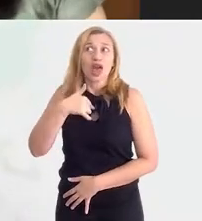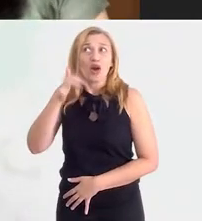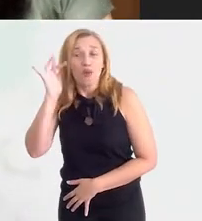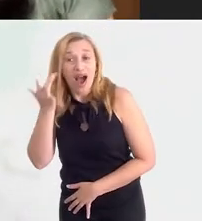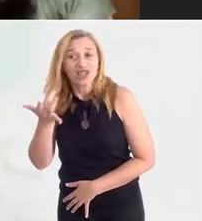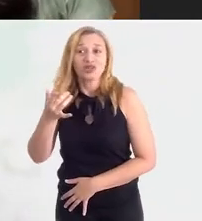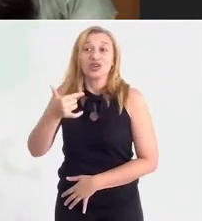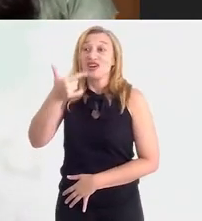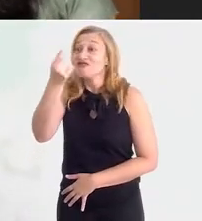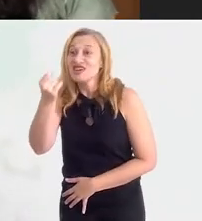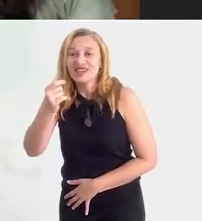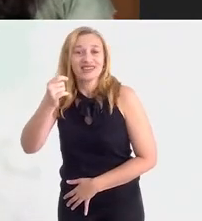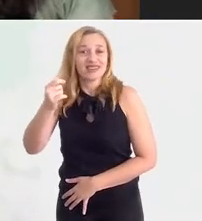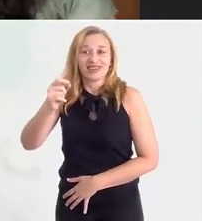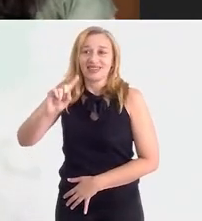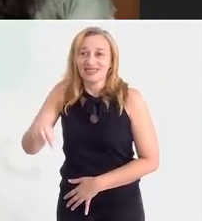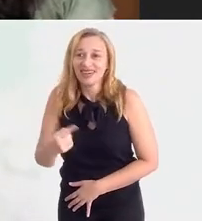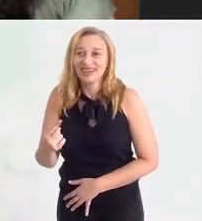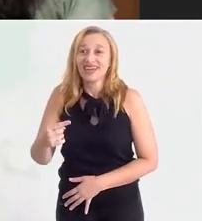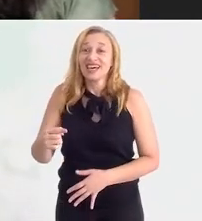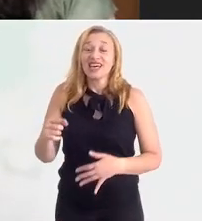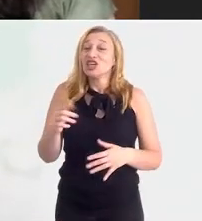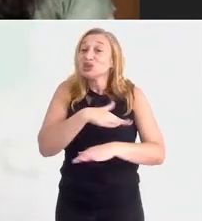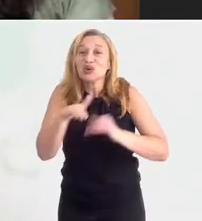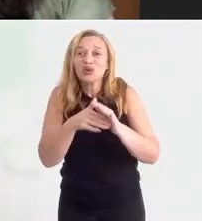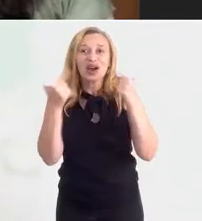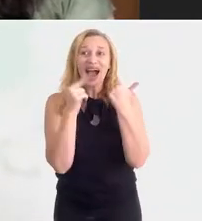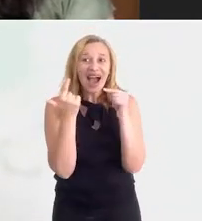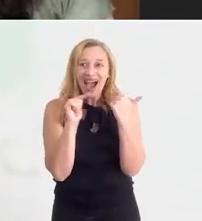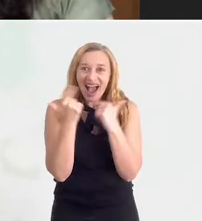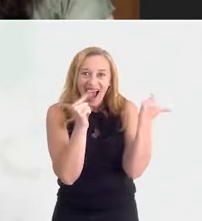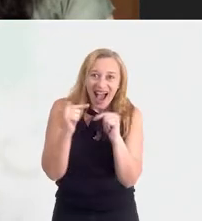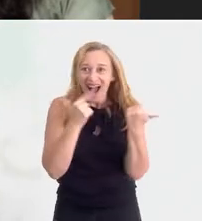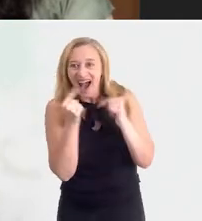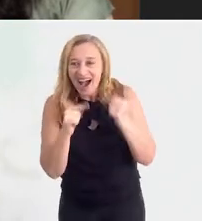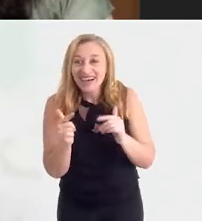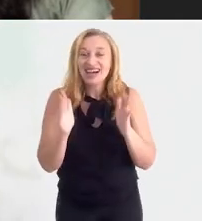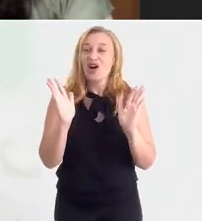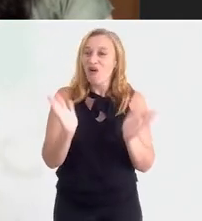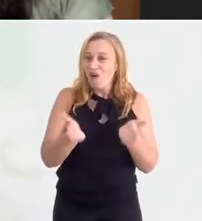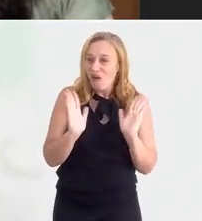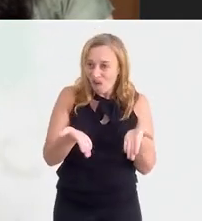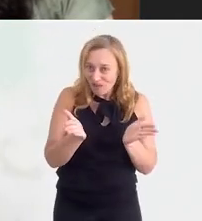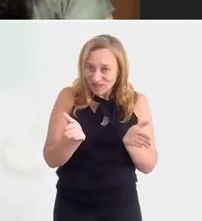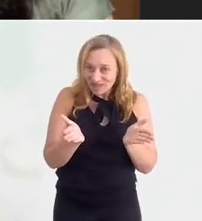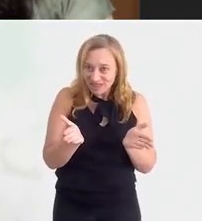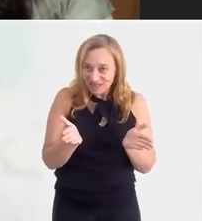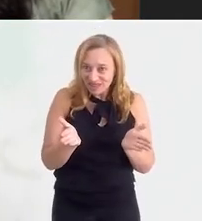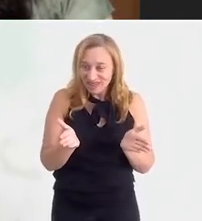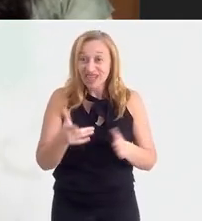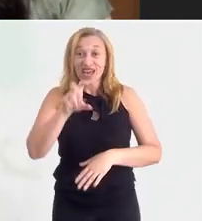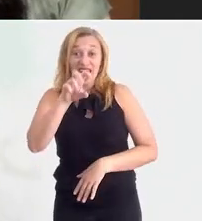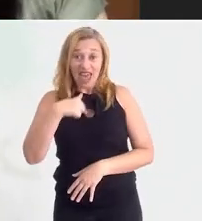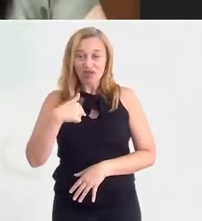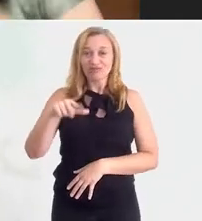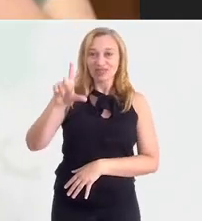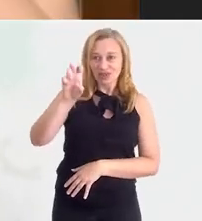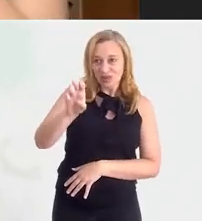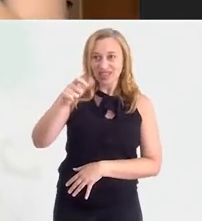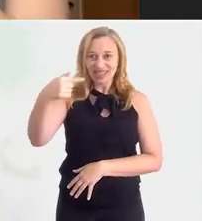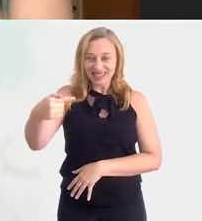eu acho, 20 vezes. E nós todos caímos numa gargalhada assim, incontrolável. Ainda hoje, Daniela, olha, eu tenho 57